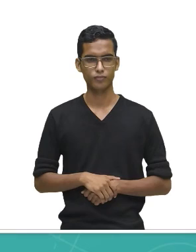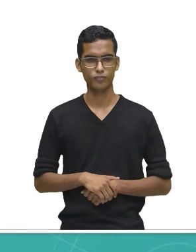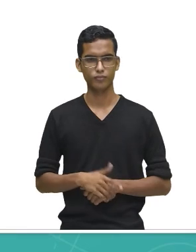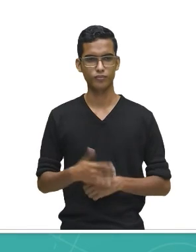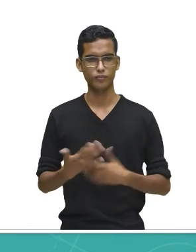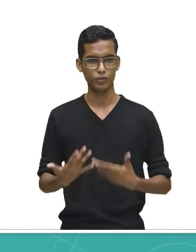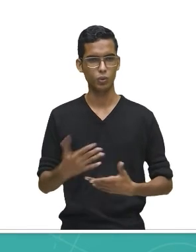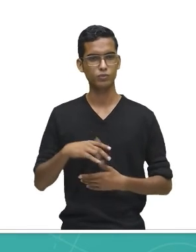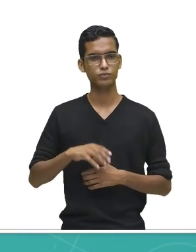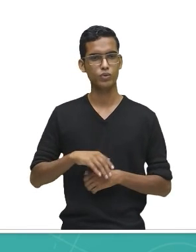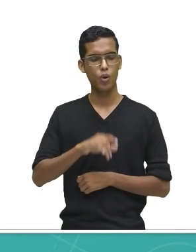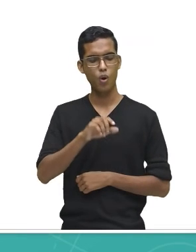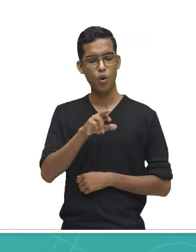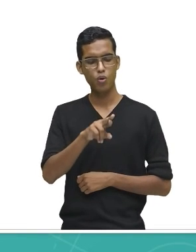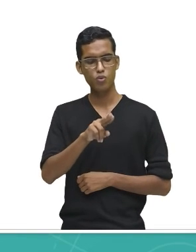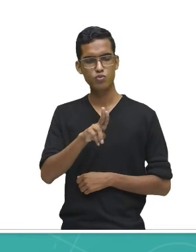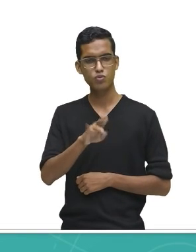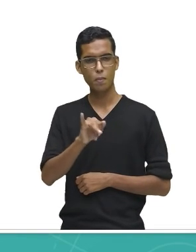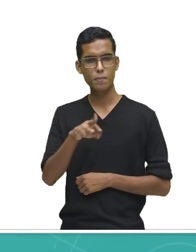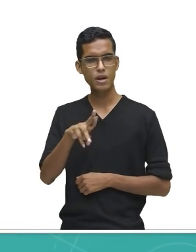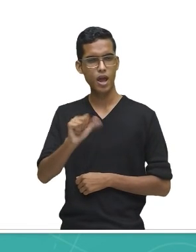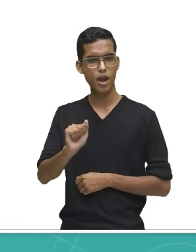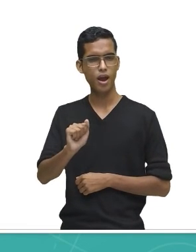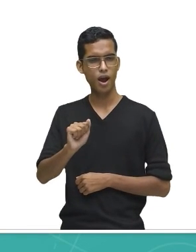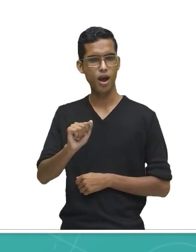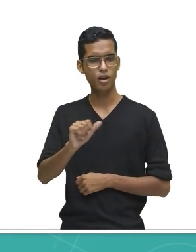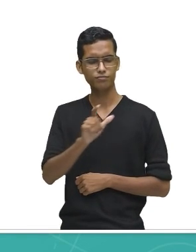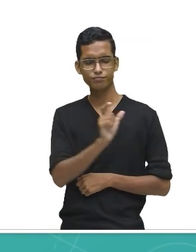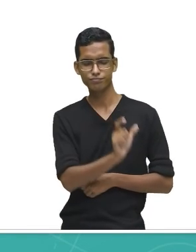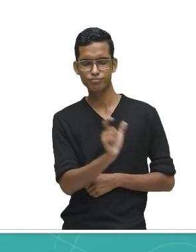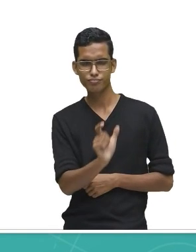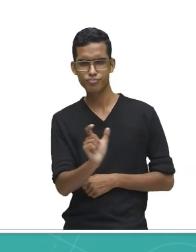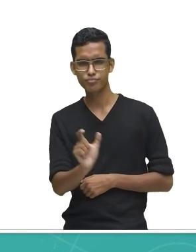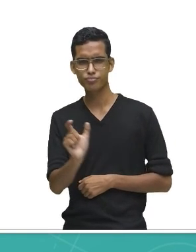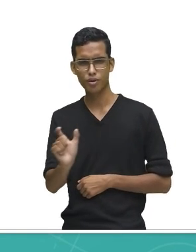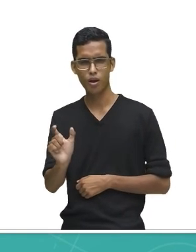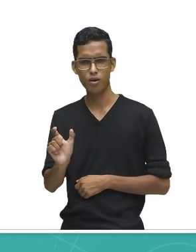é assim mesmo? Avaro é assim mesmo? Protótipo,